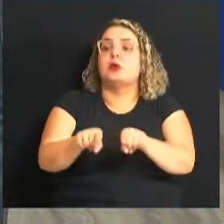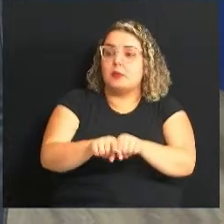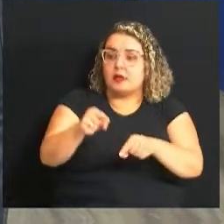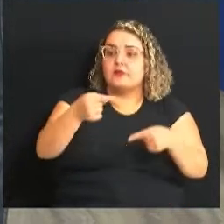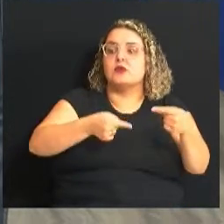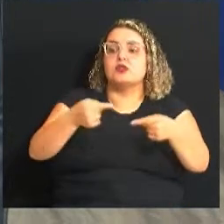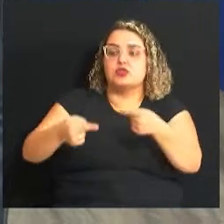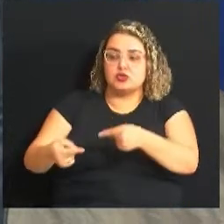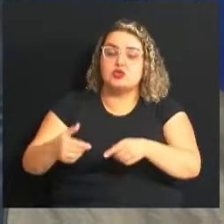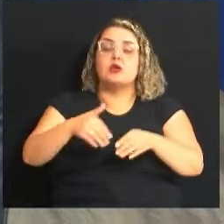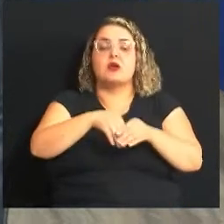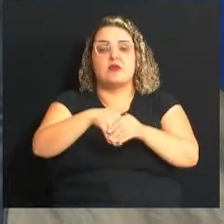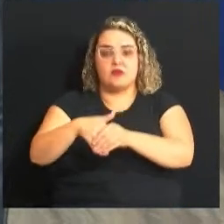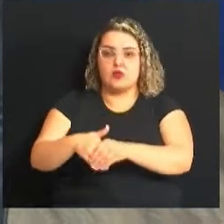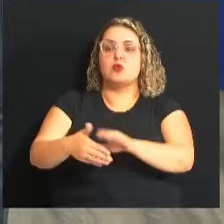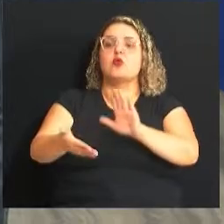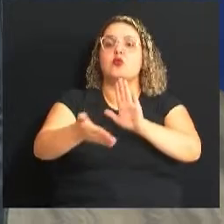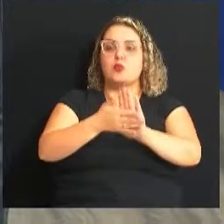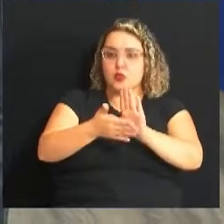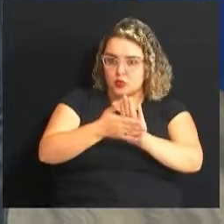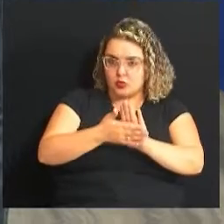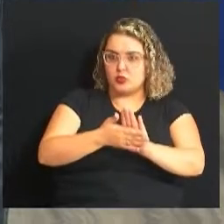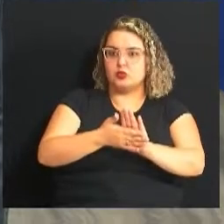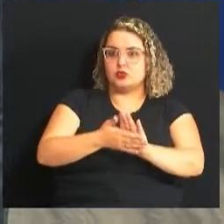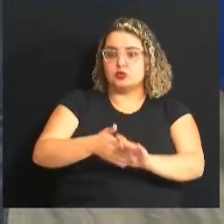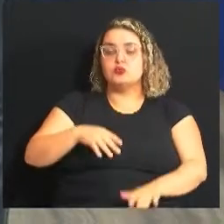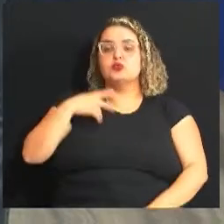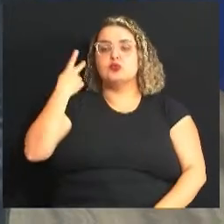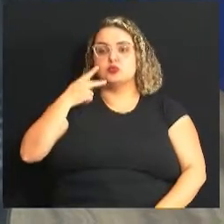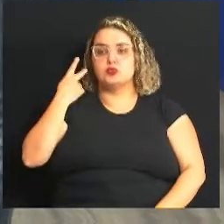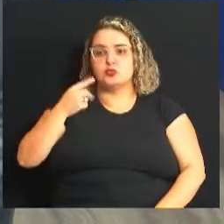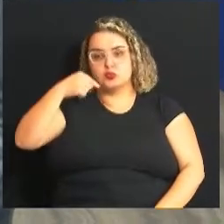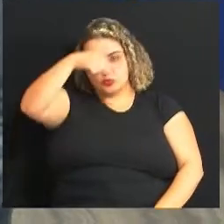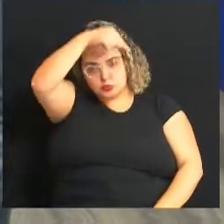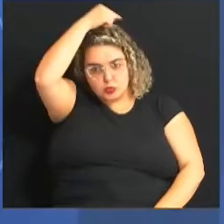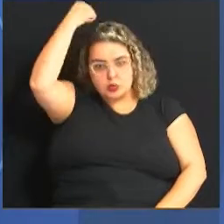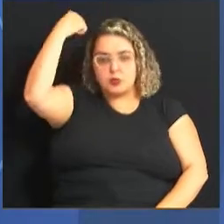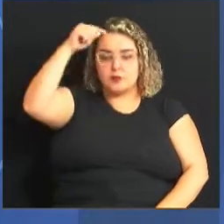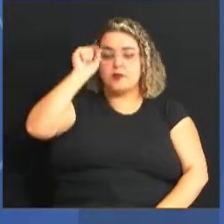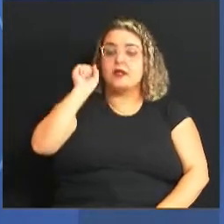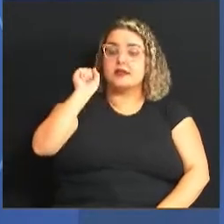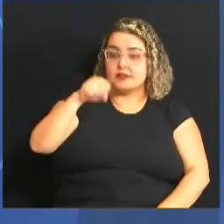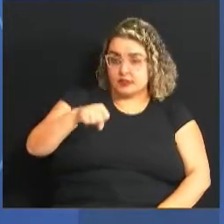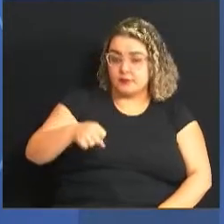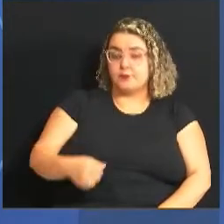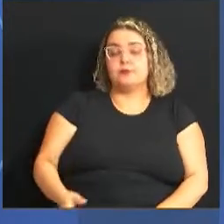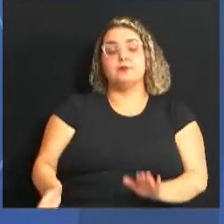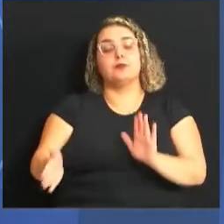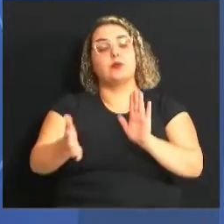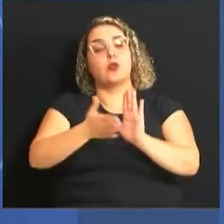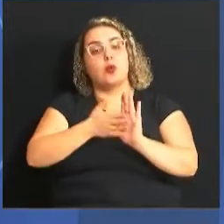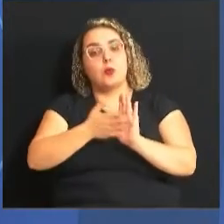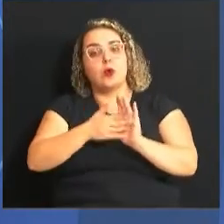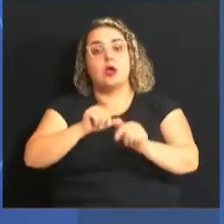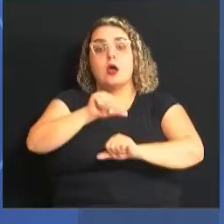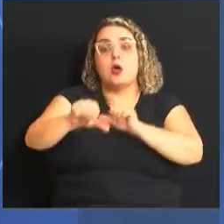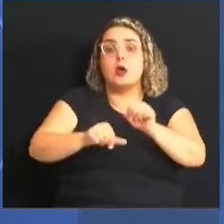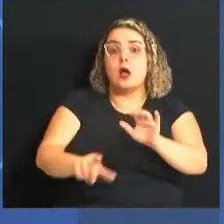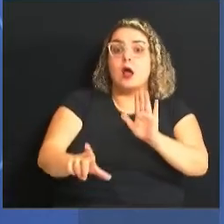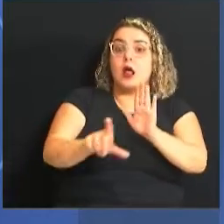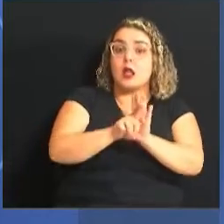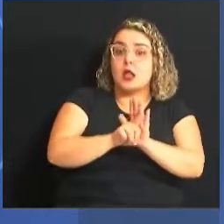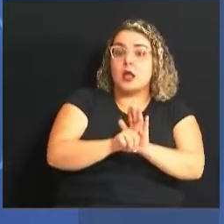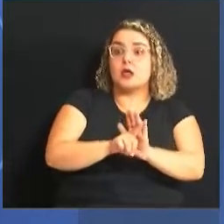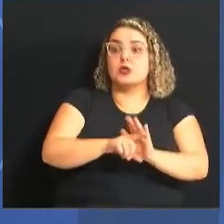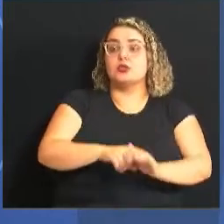discutido e votado uma proposta de autoria do vereador Paulo Gaspar. Sim, a proposta altera uma lei de 2012 que trata